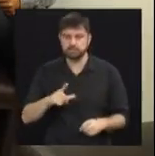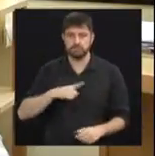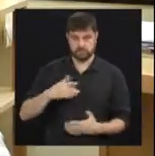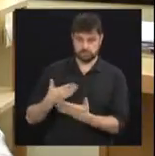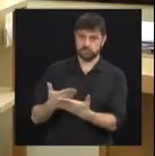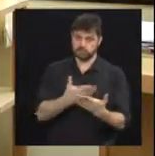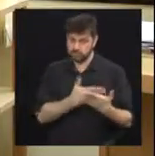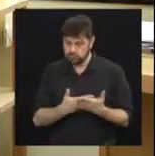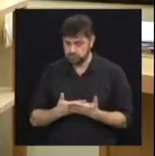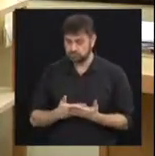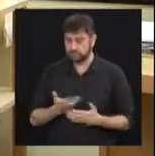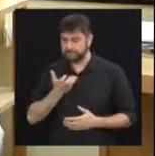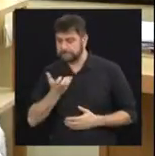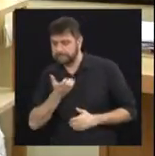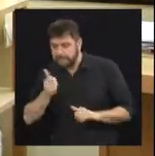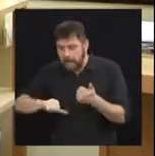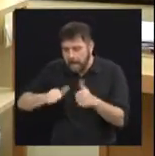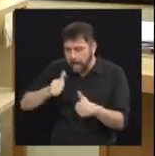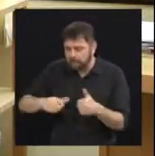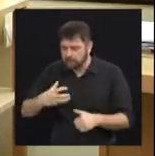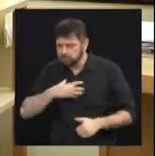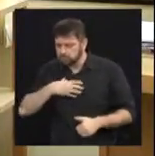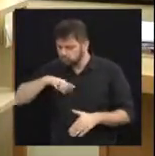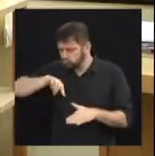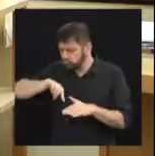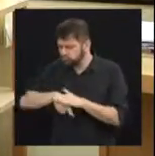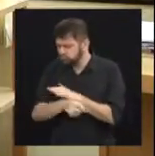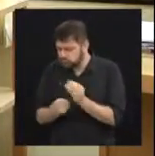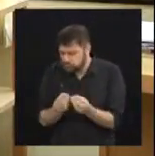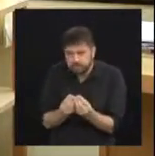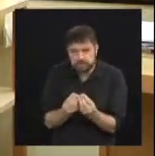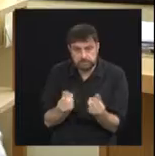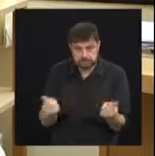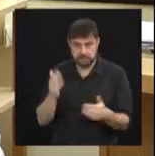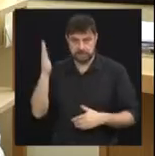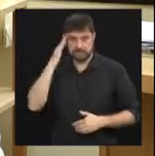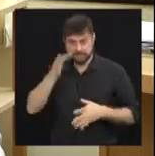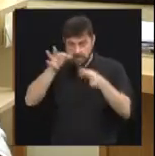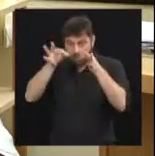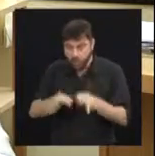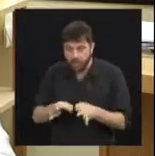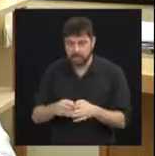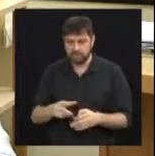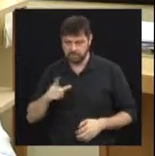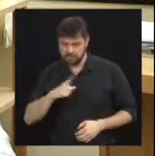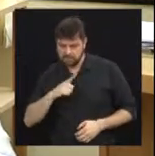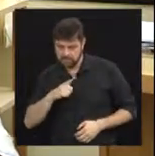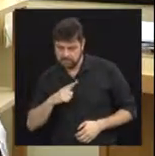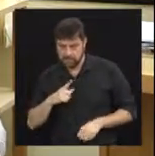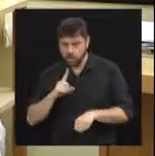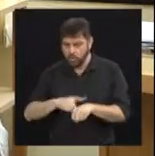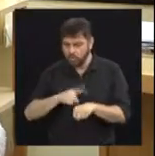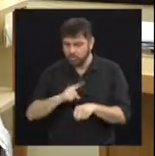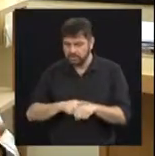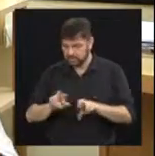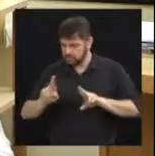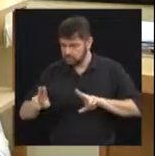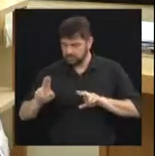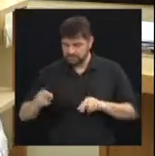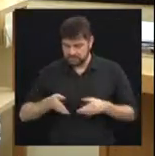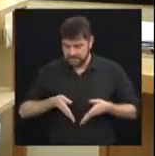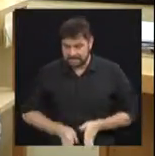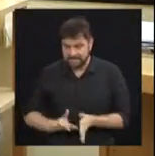tentando estudar e avaliar de forma mais definida, de forma mais certa, se existe alguma associação de